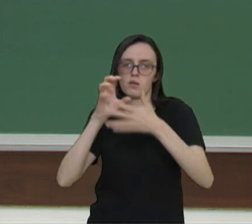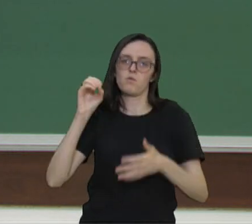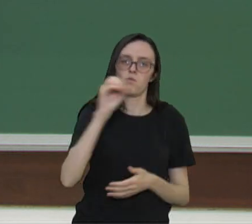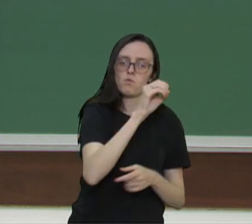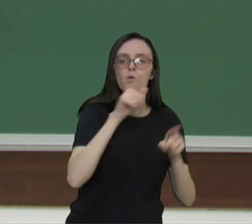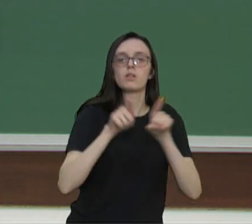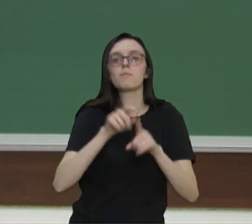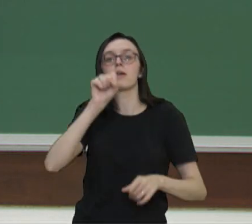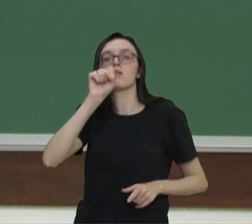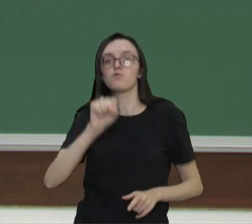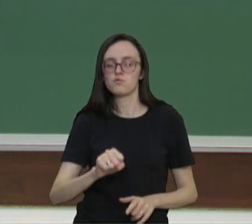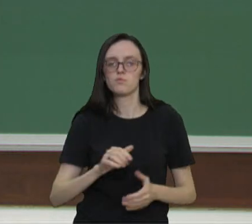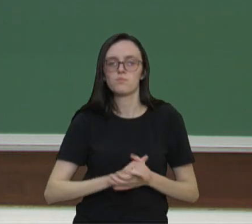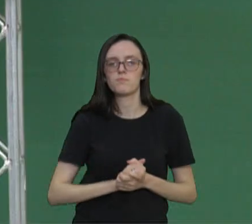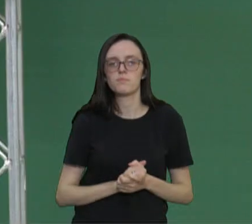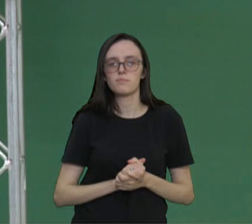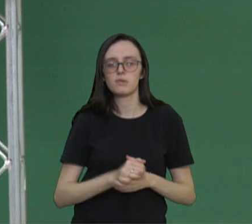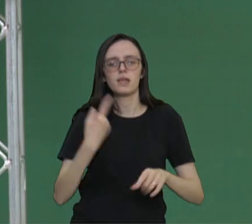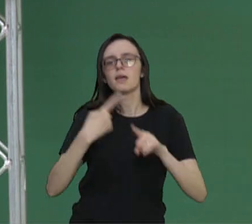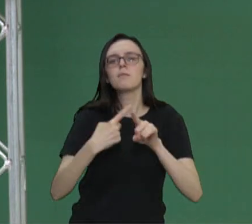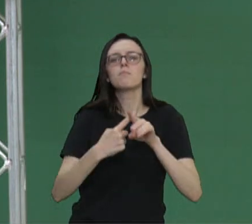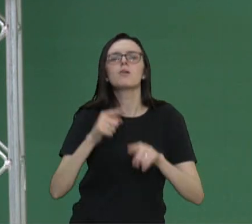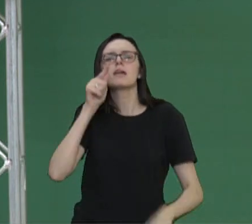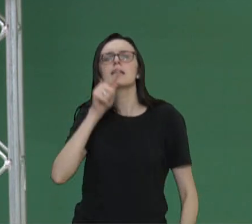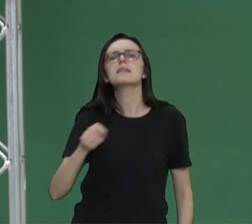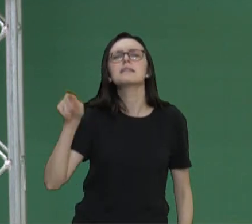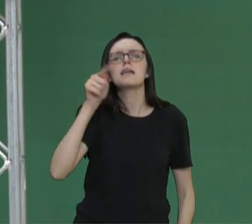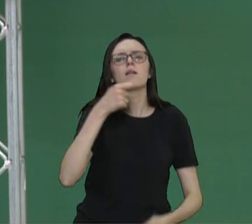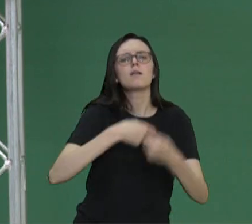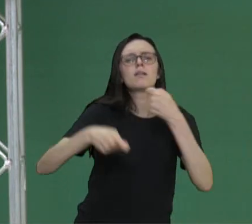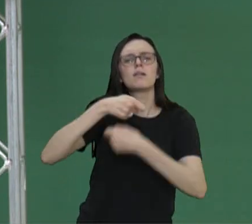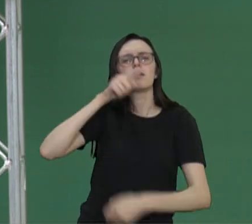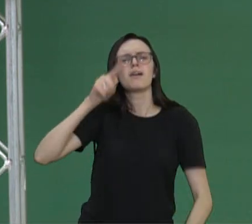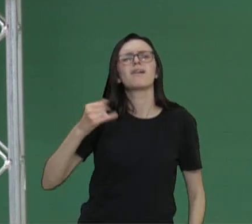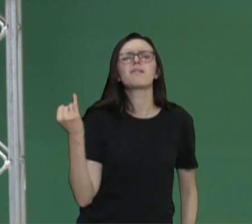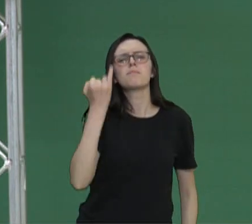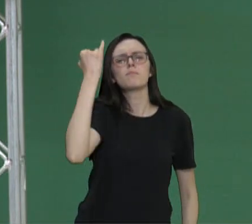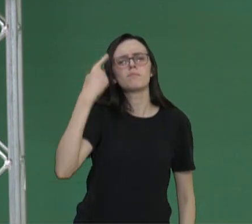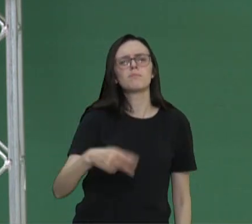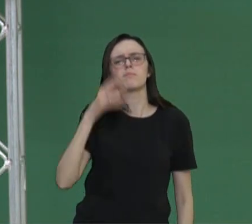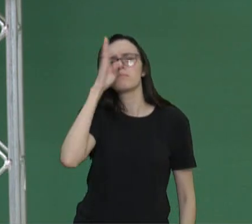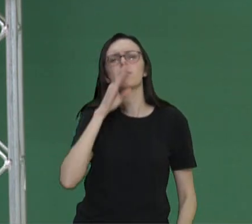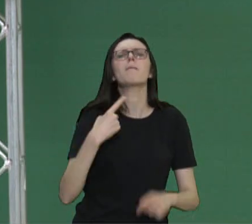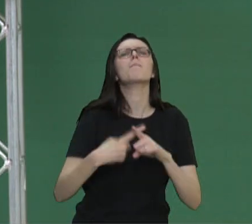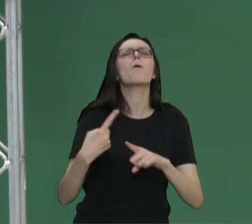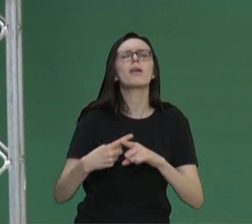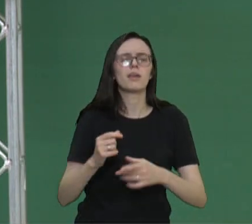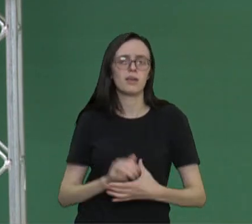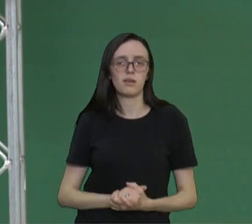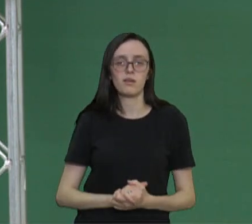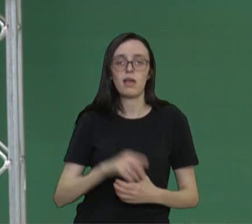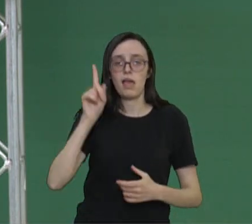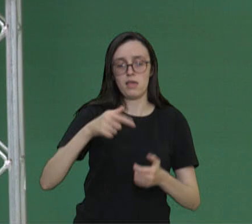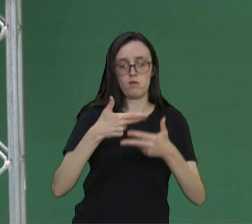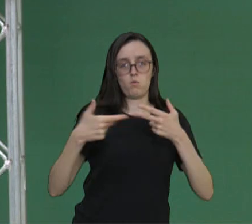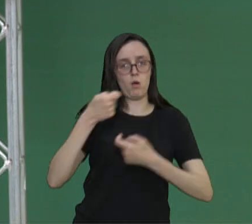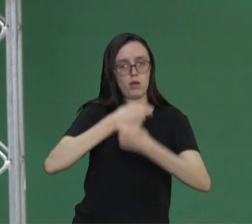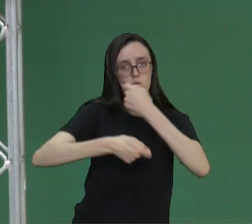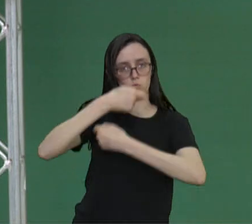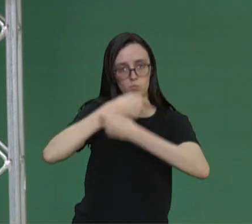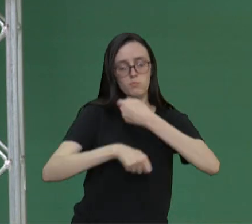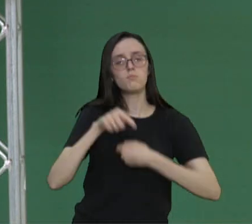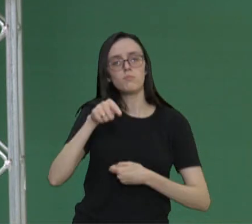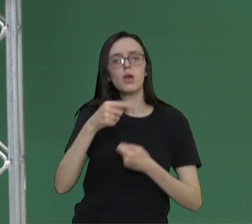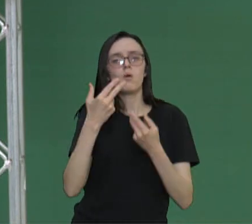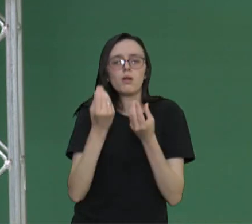região sul. Por que esses ciclos econômicos foram importantes para o Brasil? Porque foram atividades econômicas